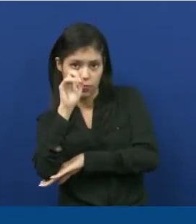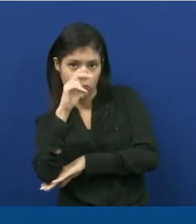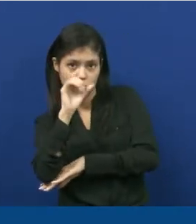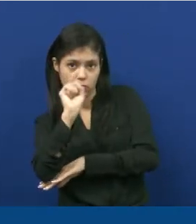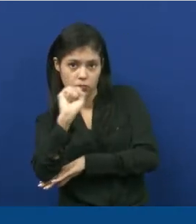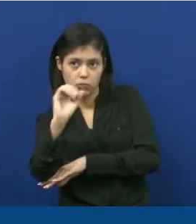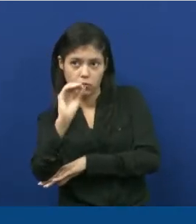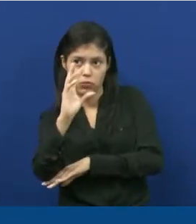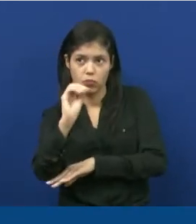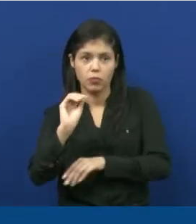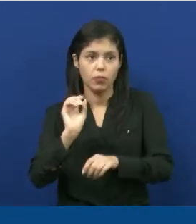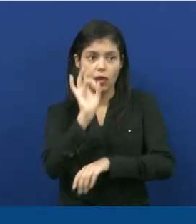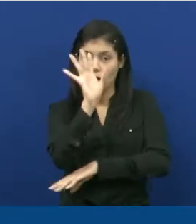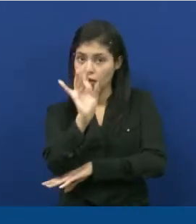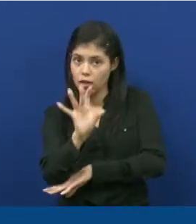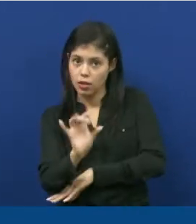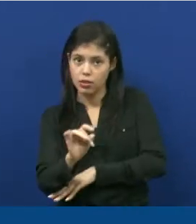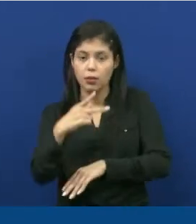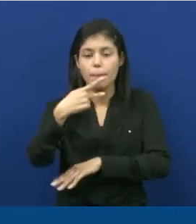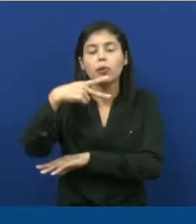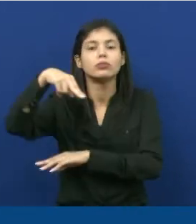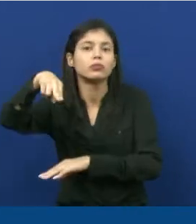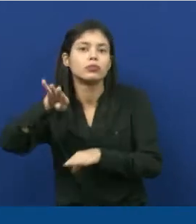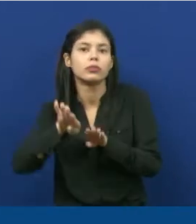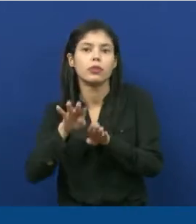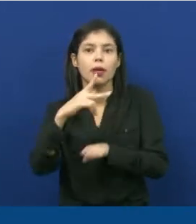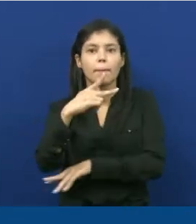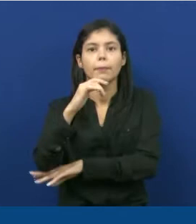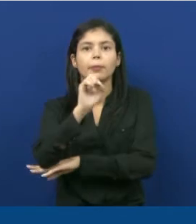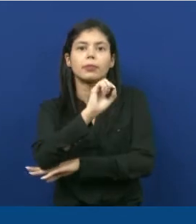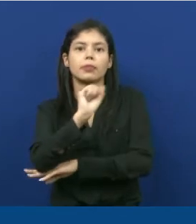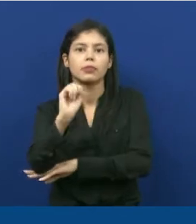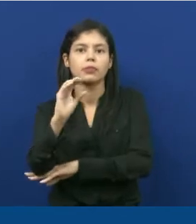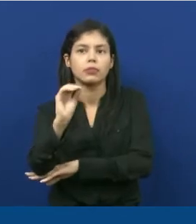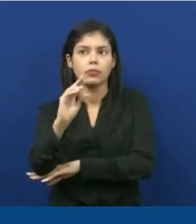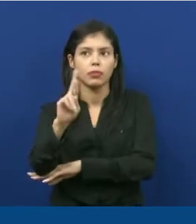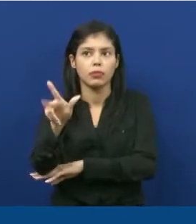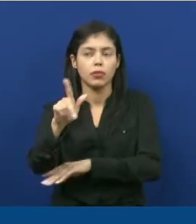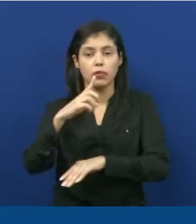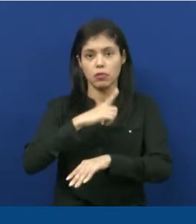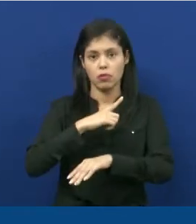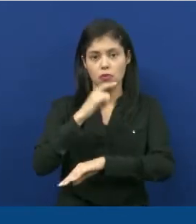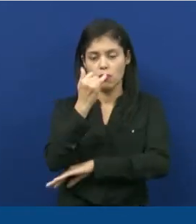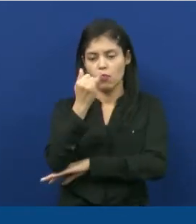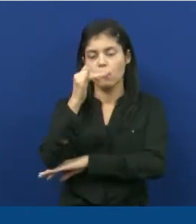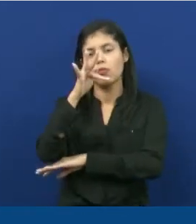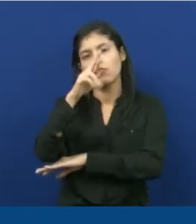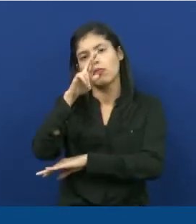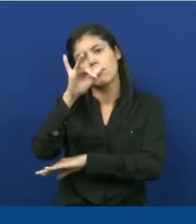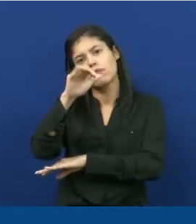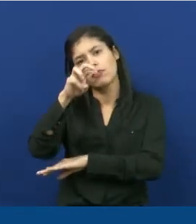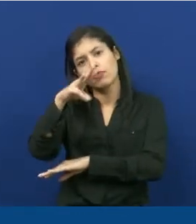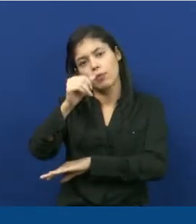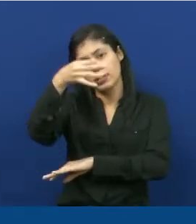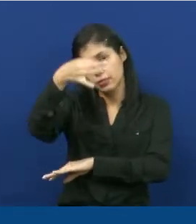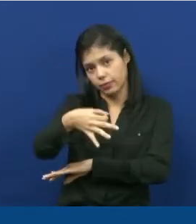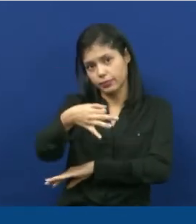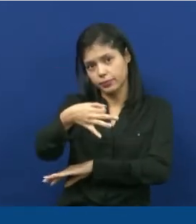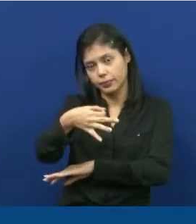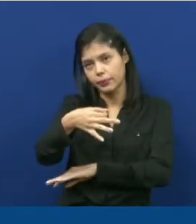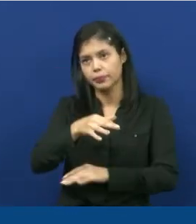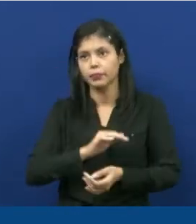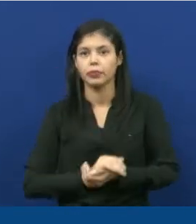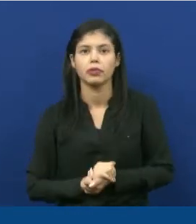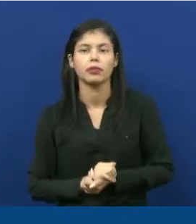pessoais. Para cada pronome pessoal, uma forma do verbo to be vai ser a correta, vai ser a